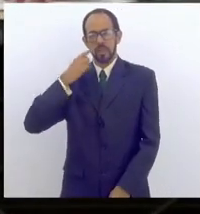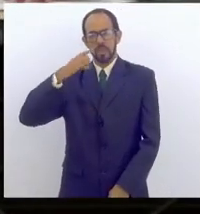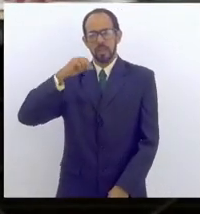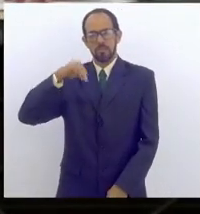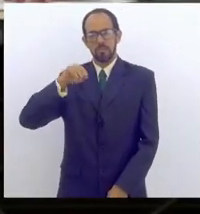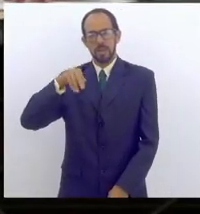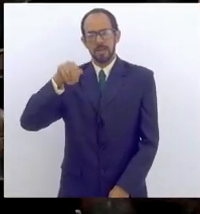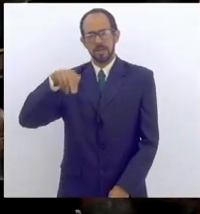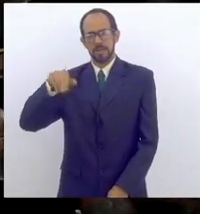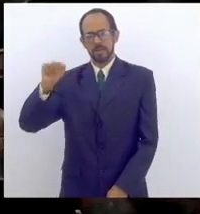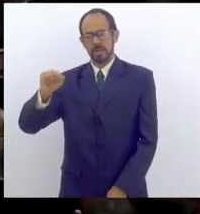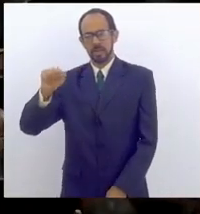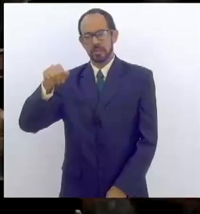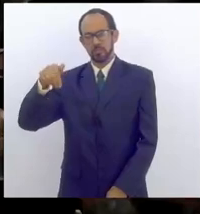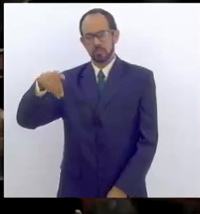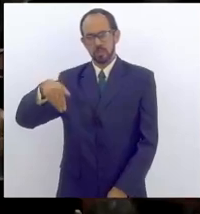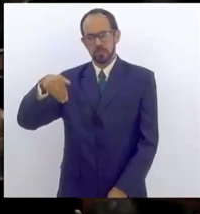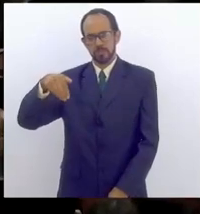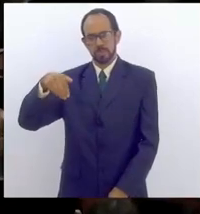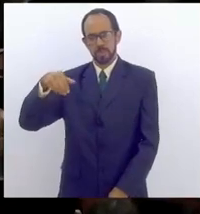MST.